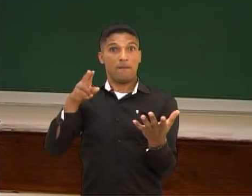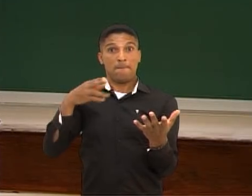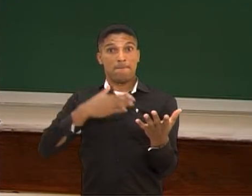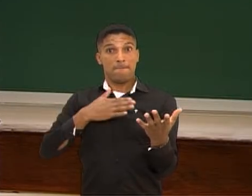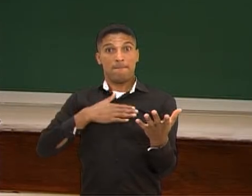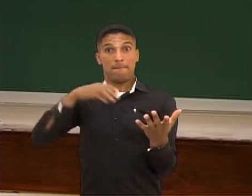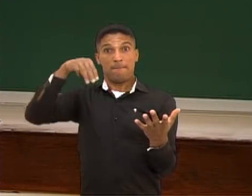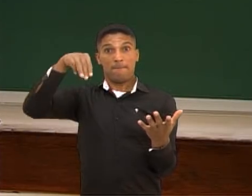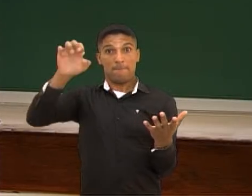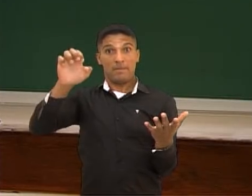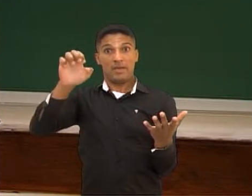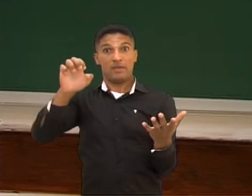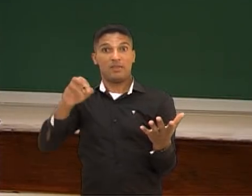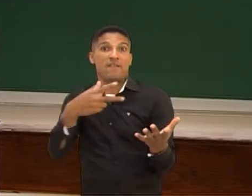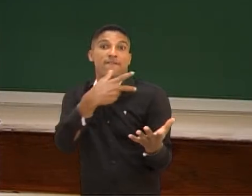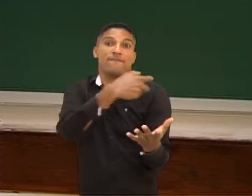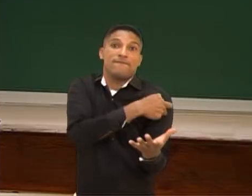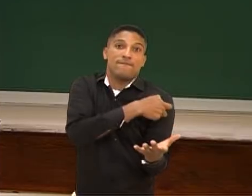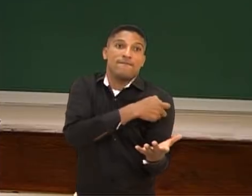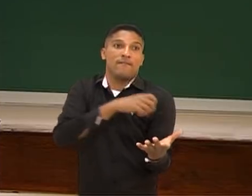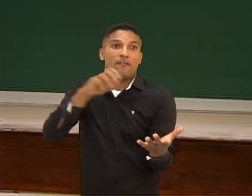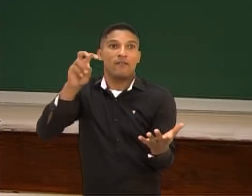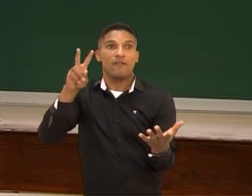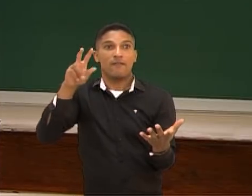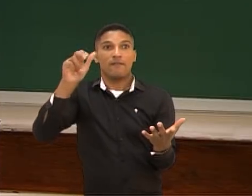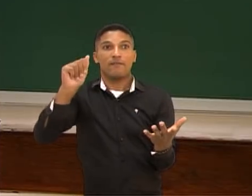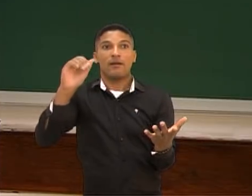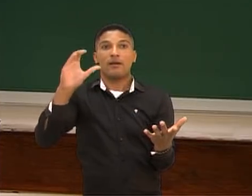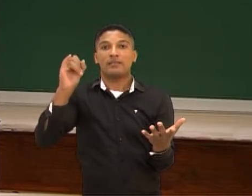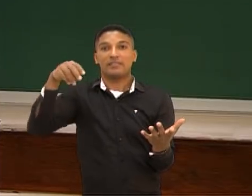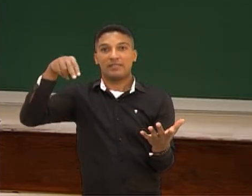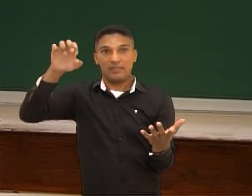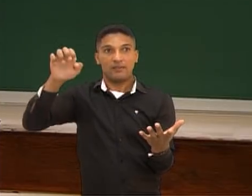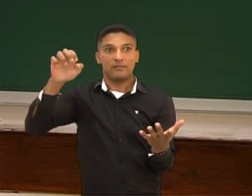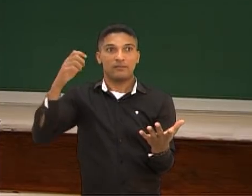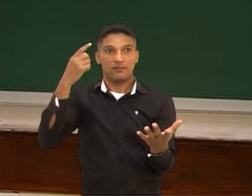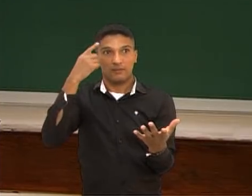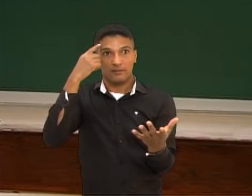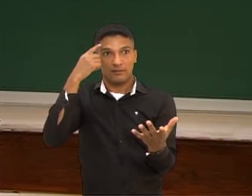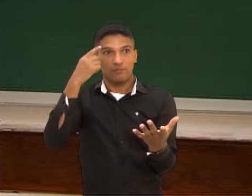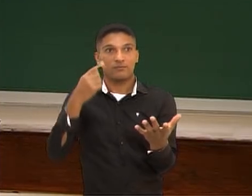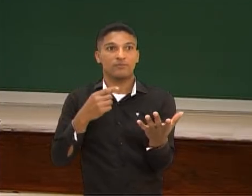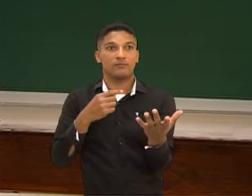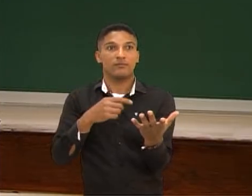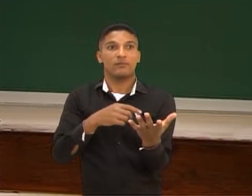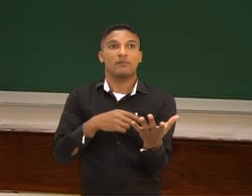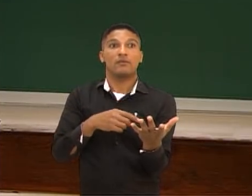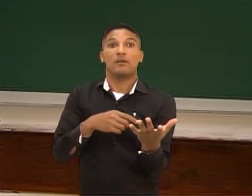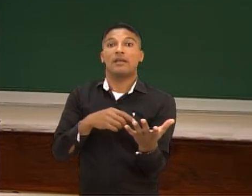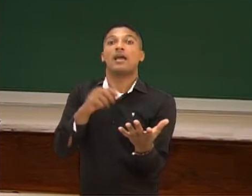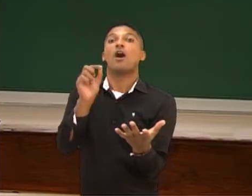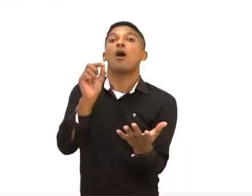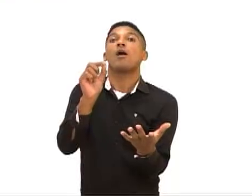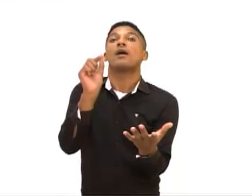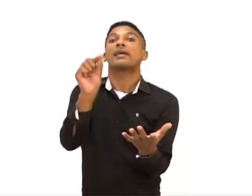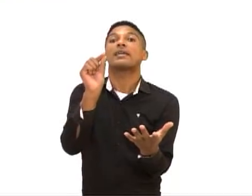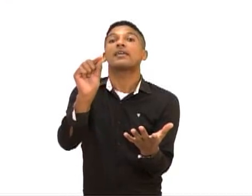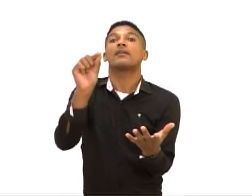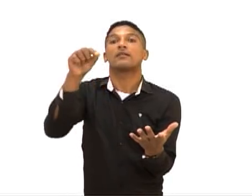íntegra para compor o imperativo afirmativo, correspondente ao ele, ao nós e ao eles, certo? Então ficou ali, ó, vacine ele,